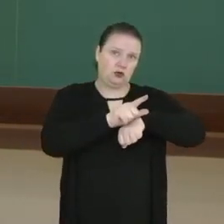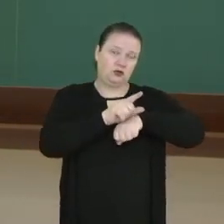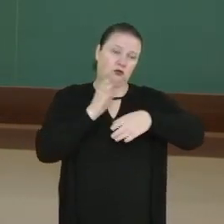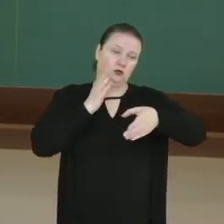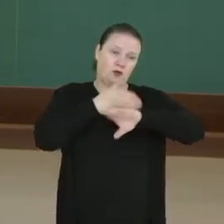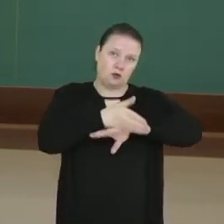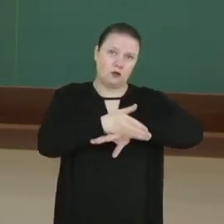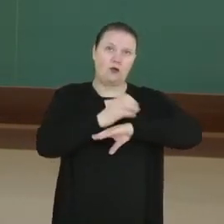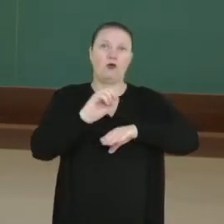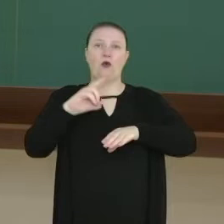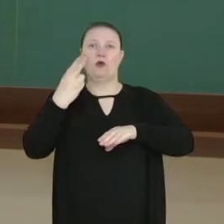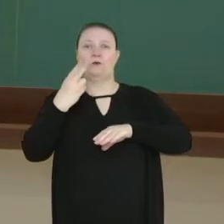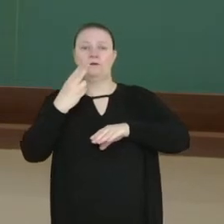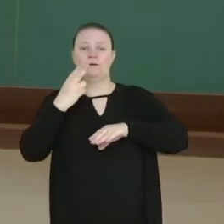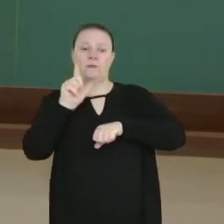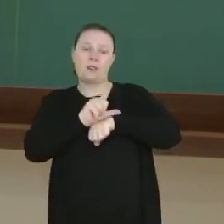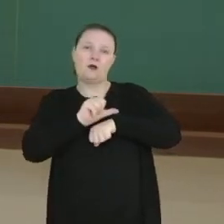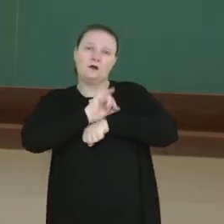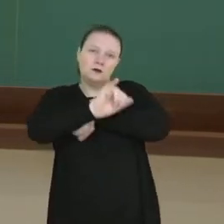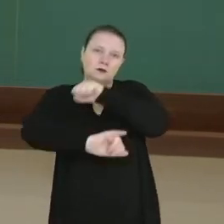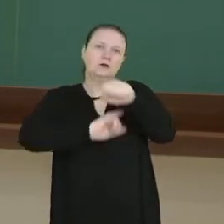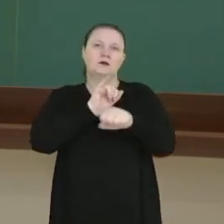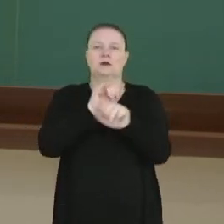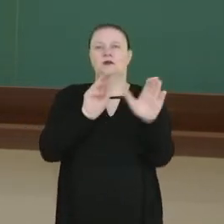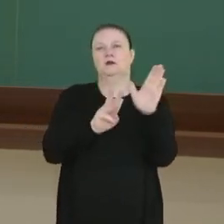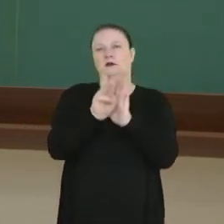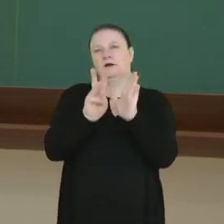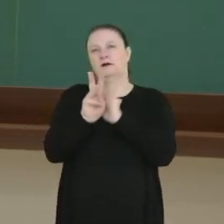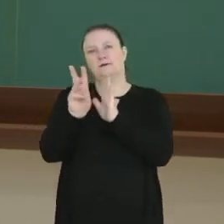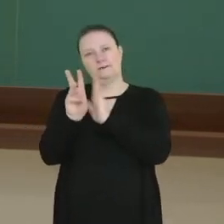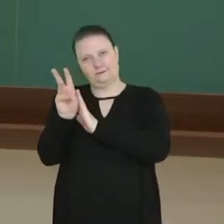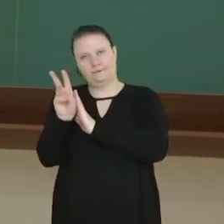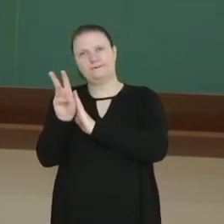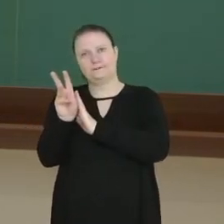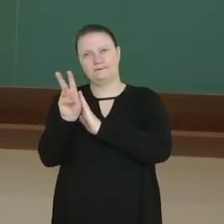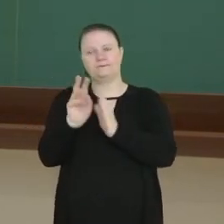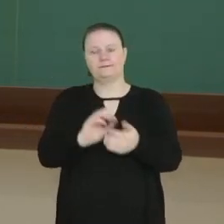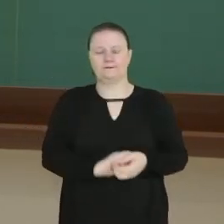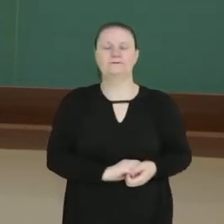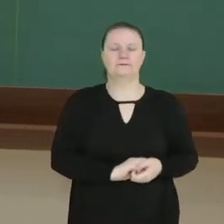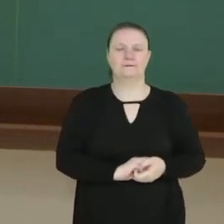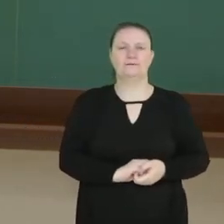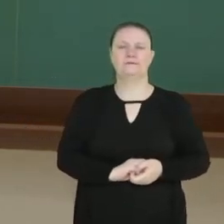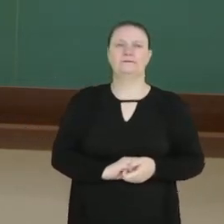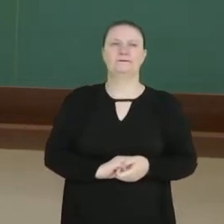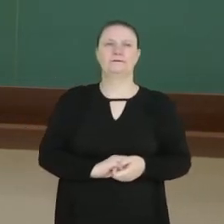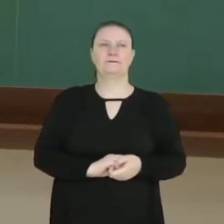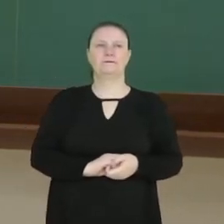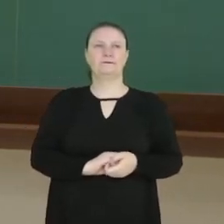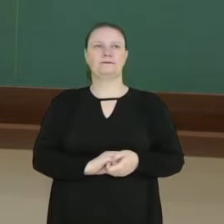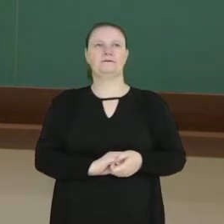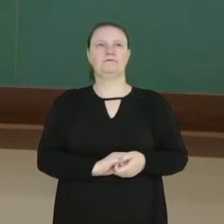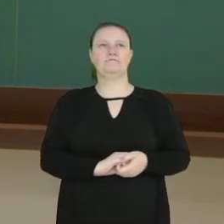lojas virtuais aí, né, pelos sites de venda também, certo? Beleza? Muito bem.